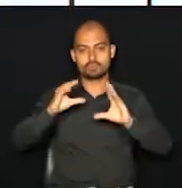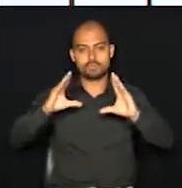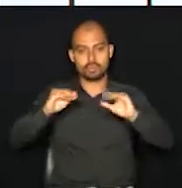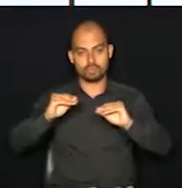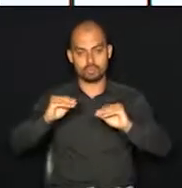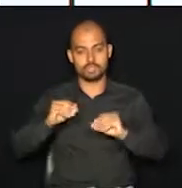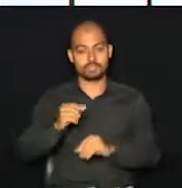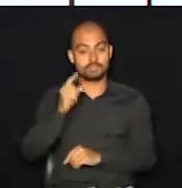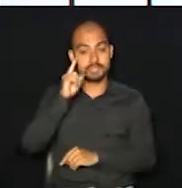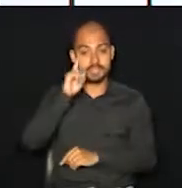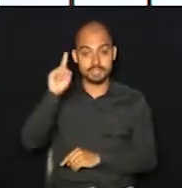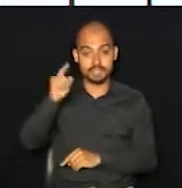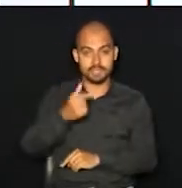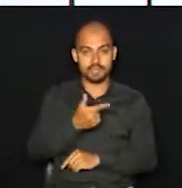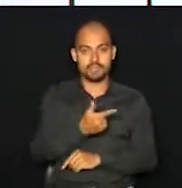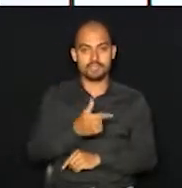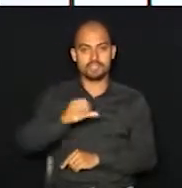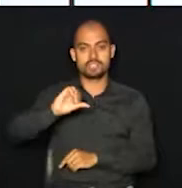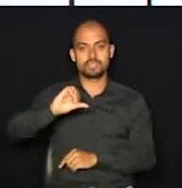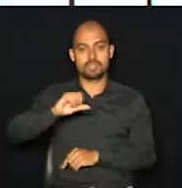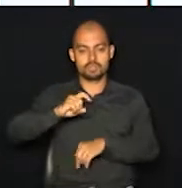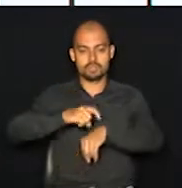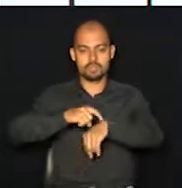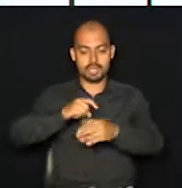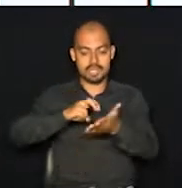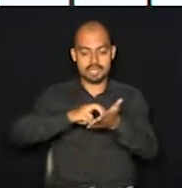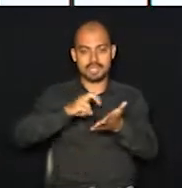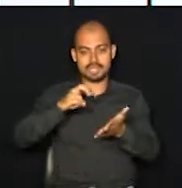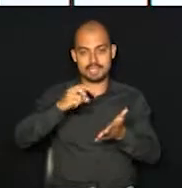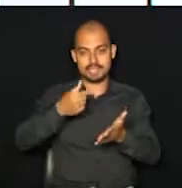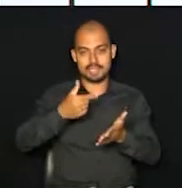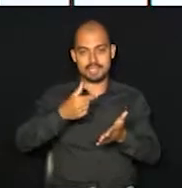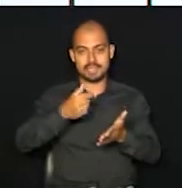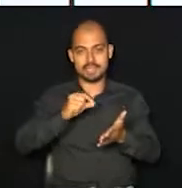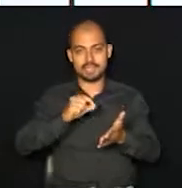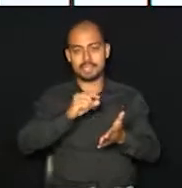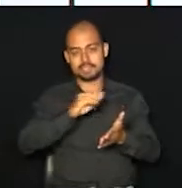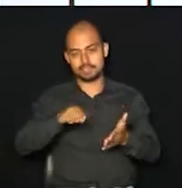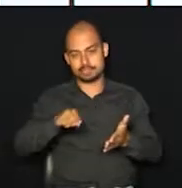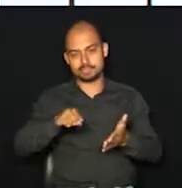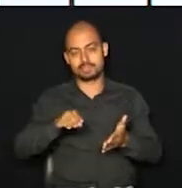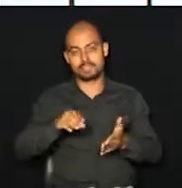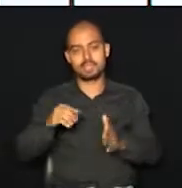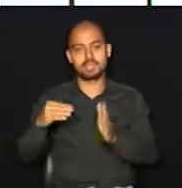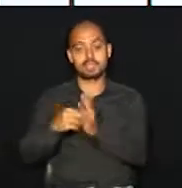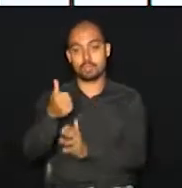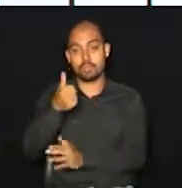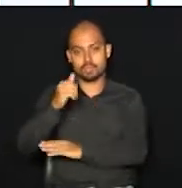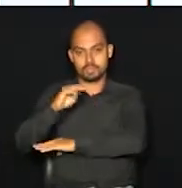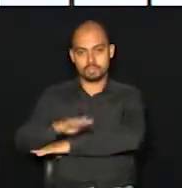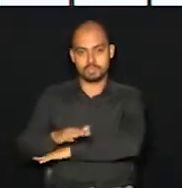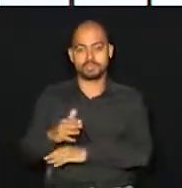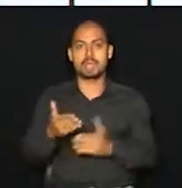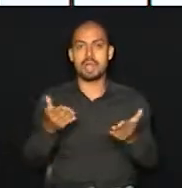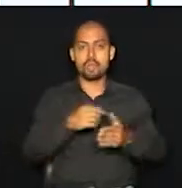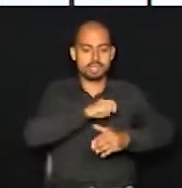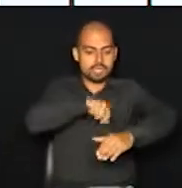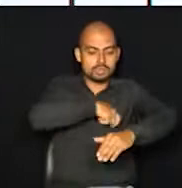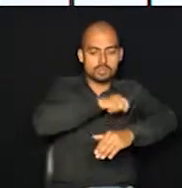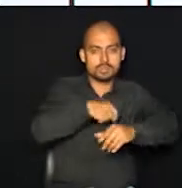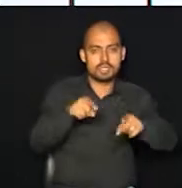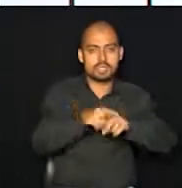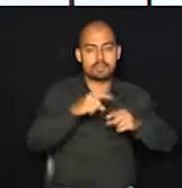dia 29 das 10h30 da manhã à 1 da tarde. E falando em gastronomia e música, a gente tem um